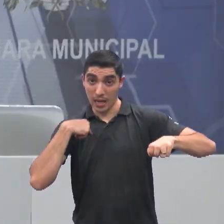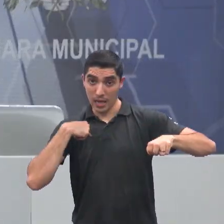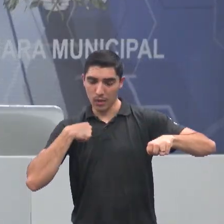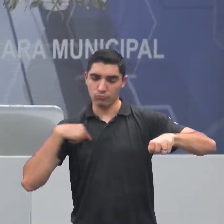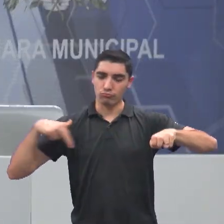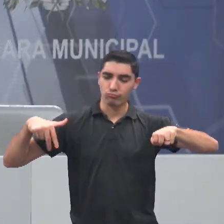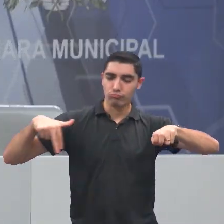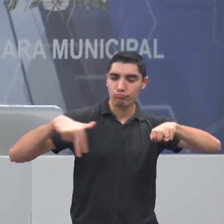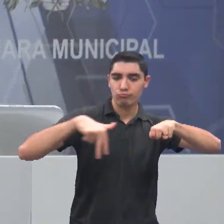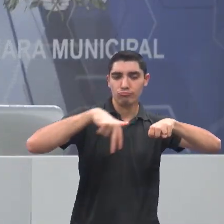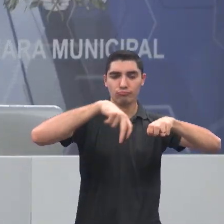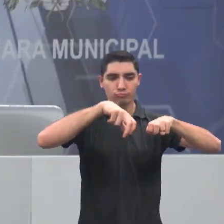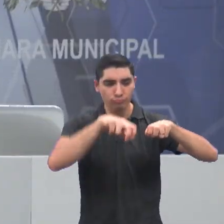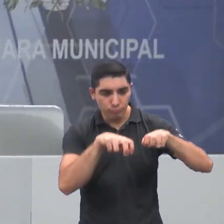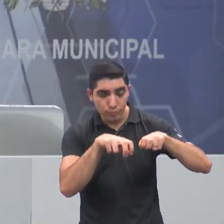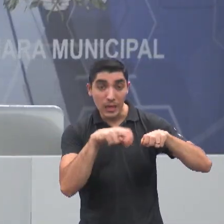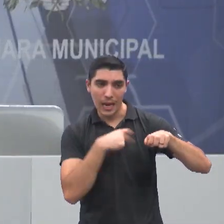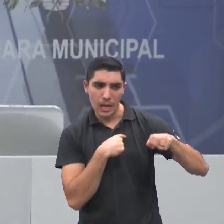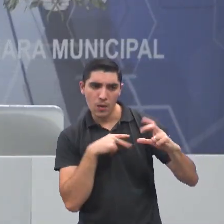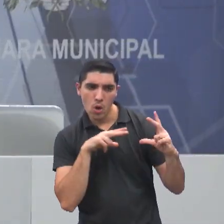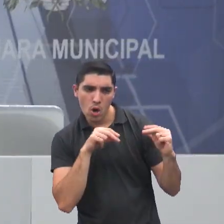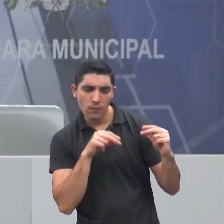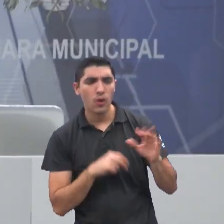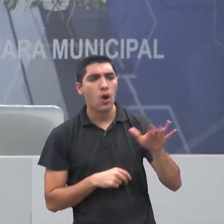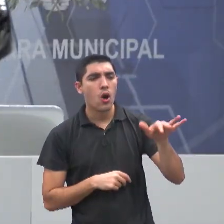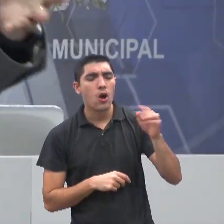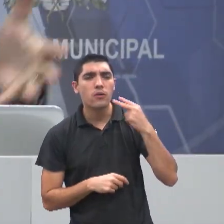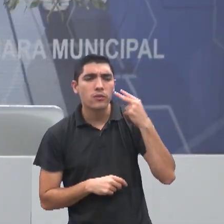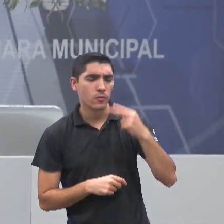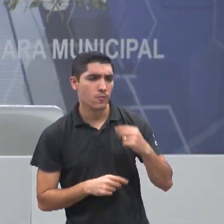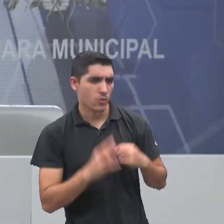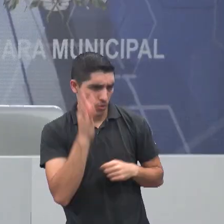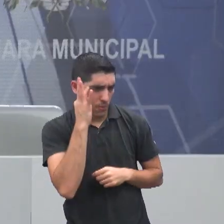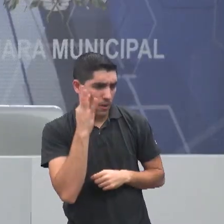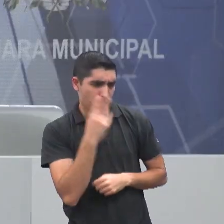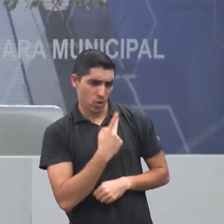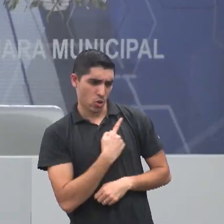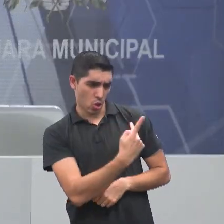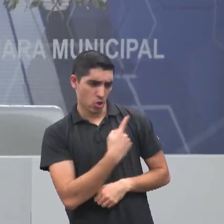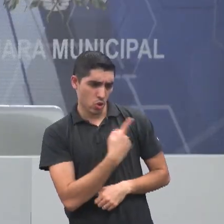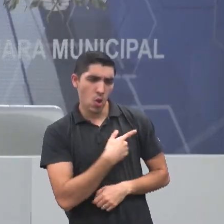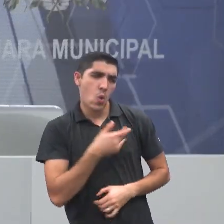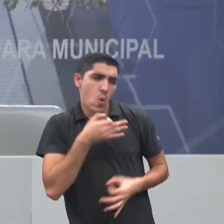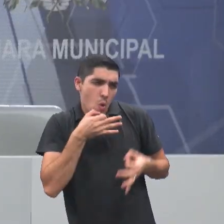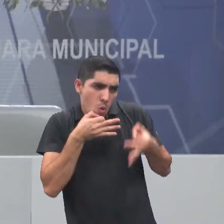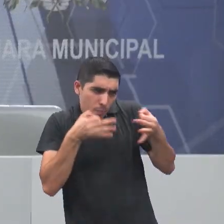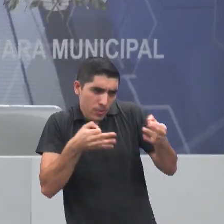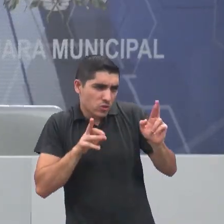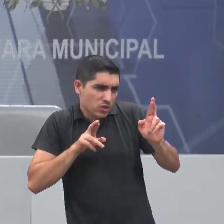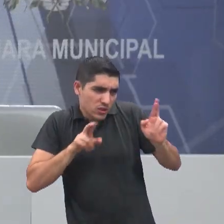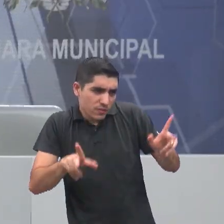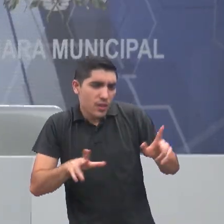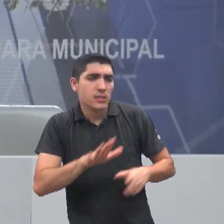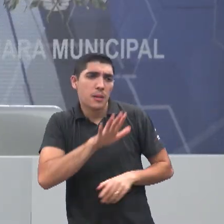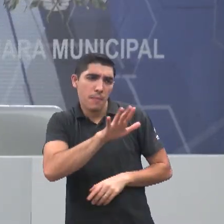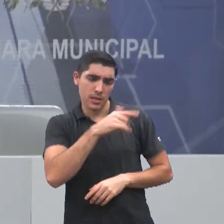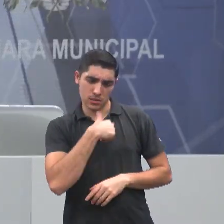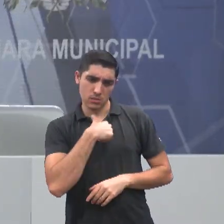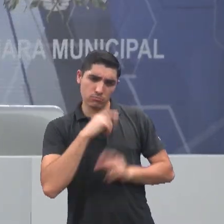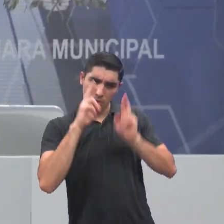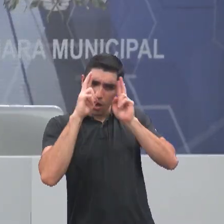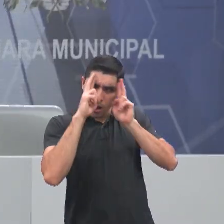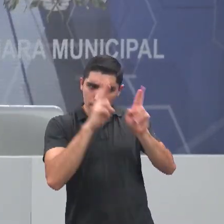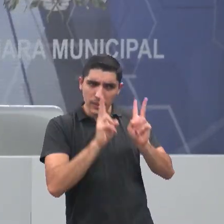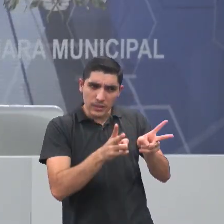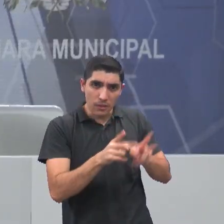mesa e lhe disse, vereador, independente das nossas divergências em plenário, eu quero dizer para Vossa Excelência que eu lhe respeito. O senhor lembra